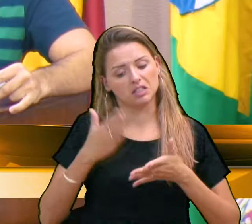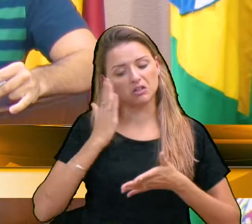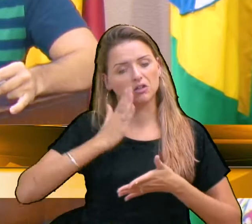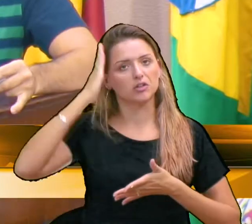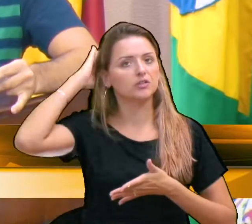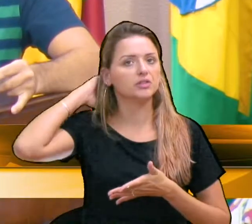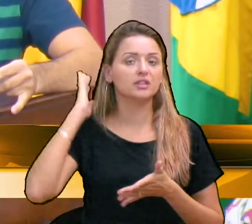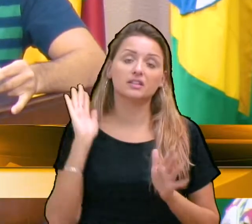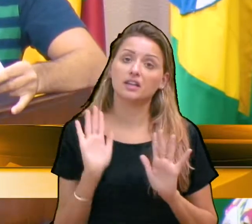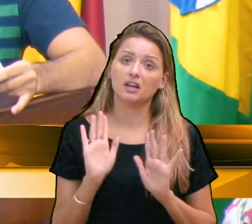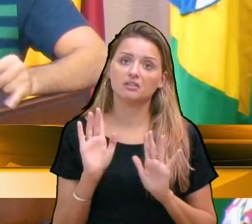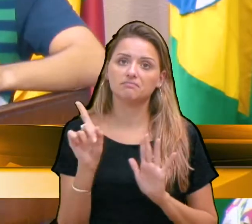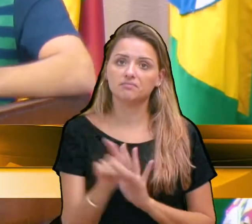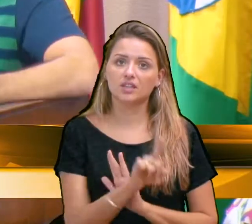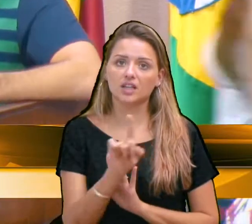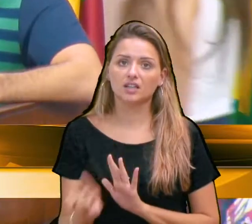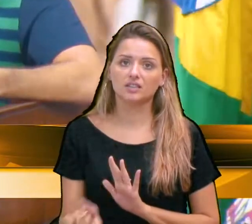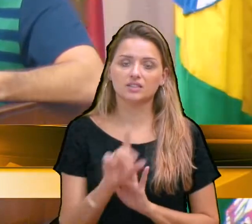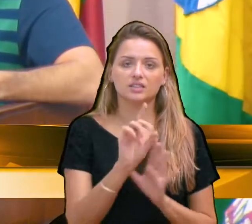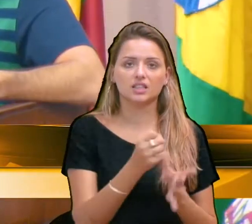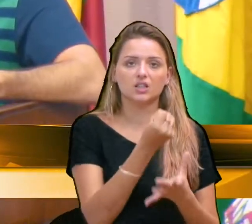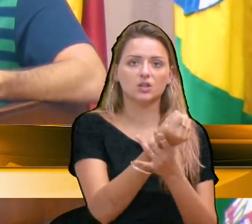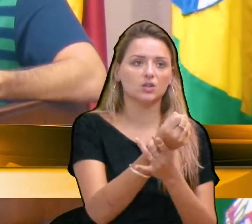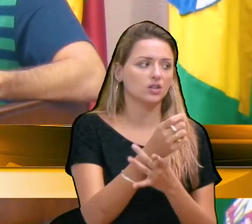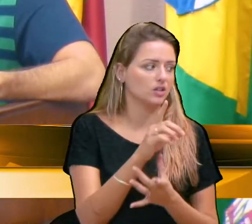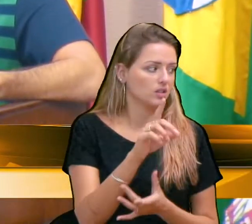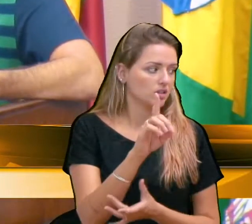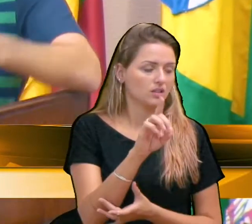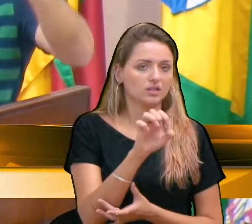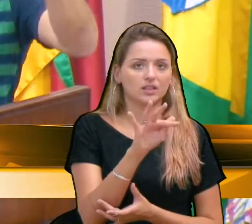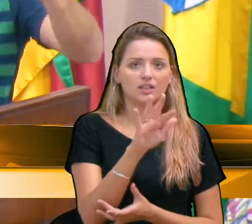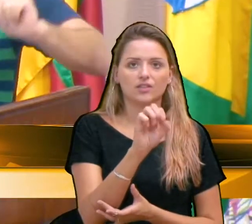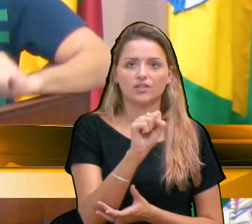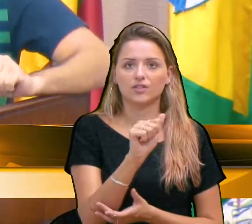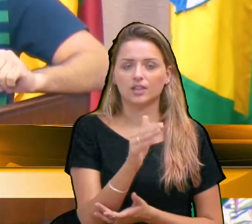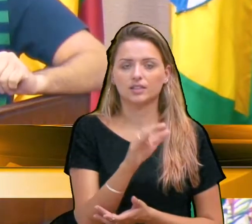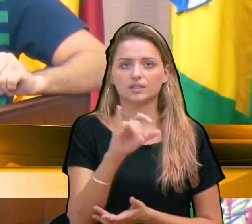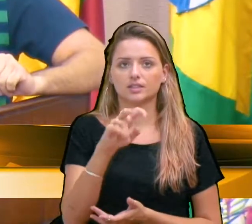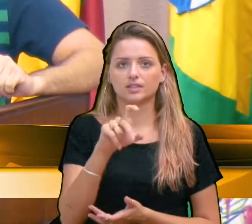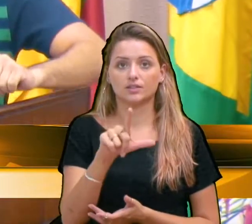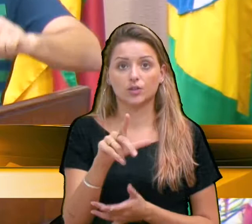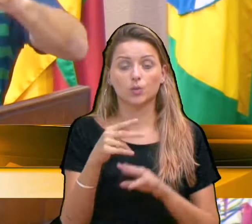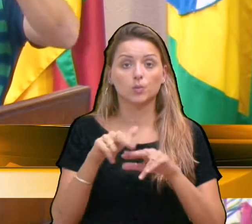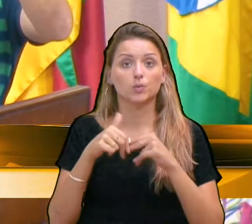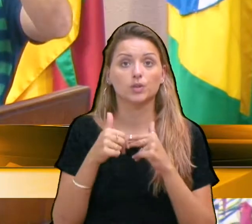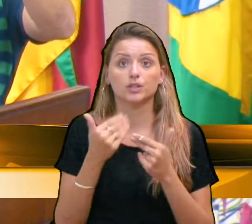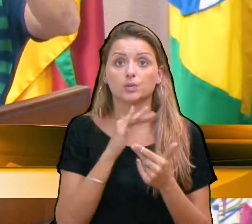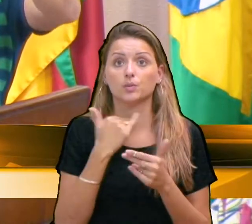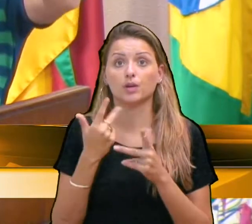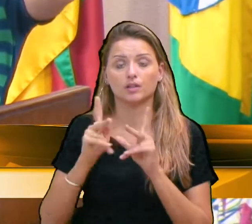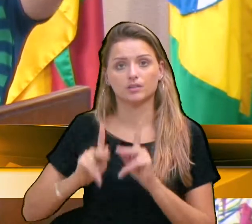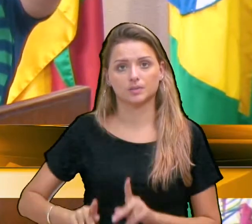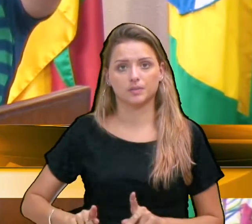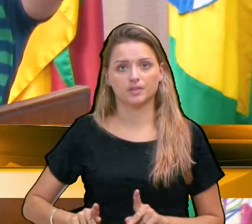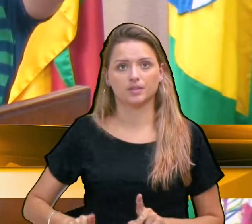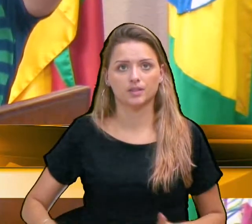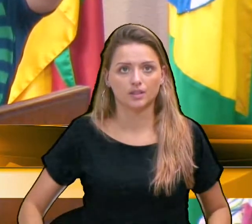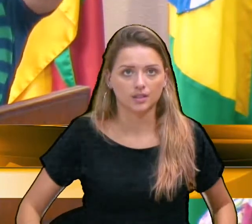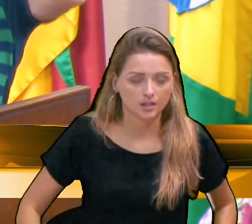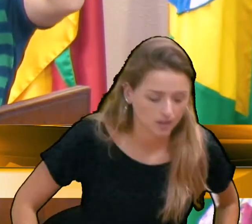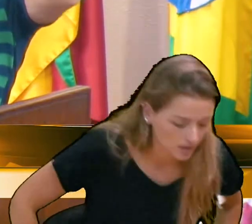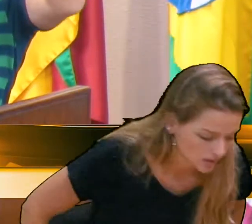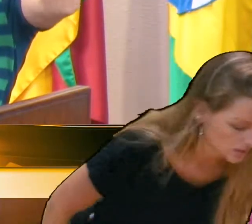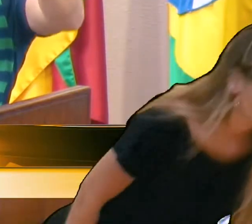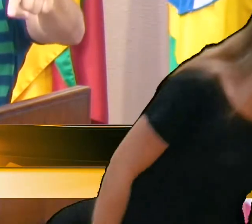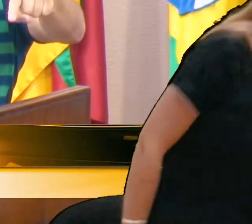prazer, encerrou a Defesa Civil em Caxias do Sul. Por isso que estão morrendo as pessoas. E eu deixo registrado, essas duas mortes